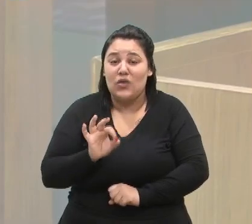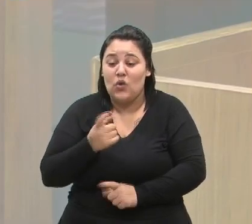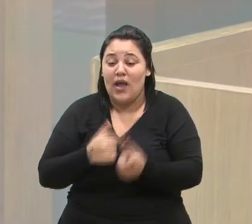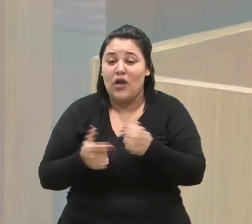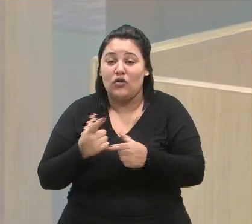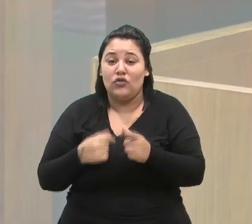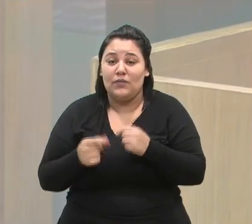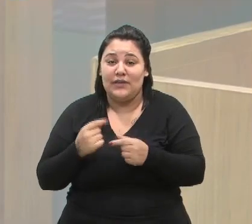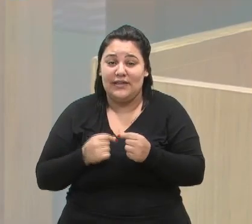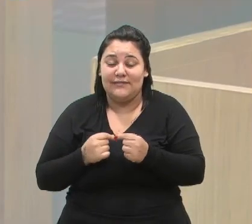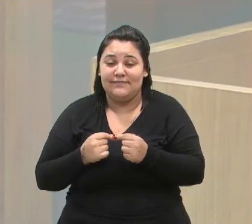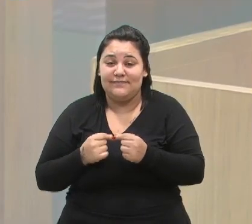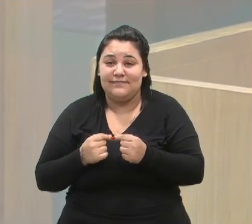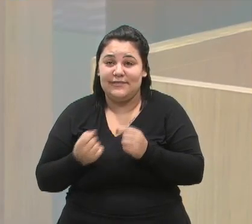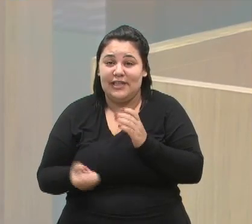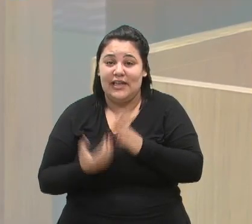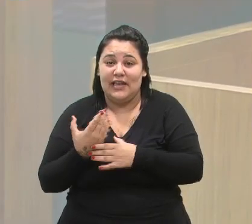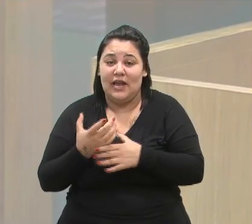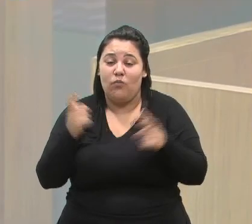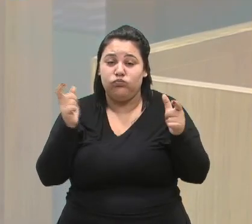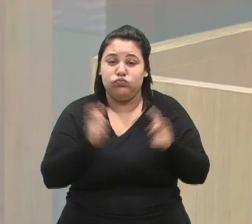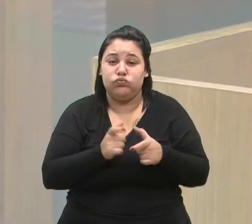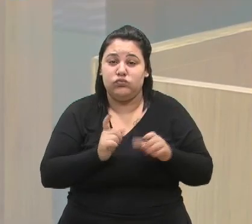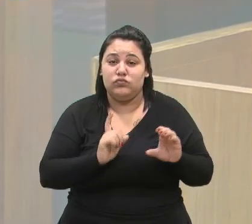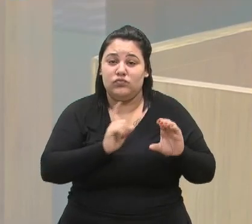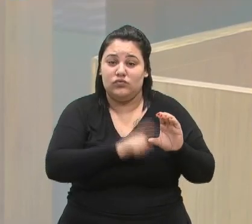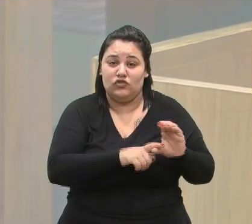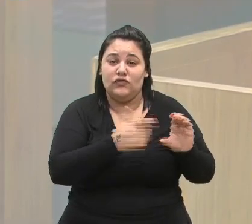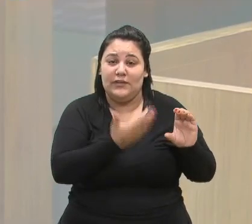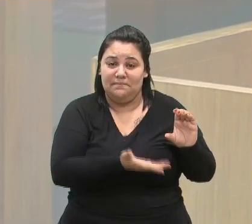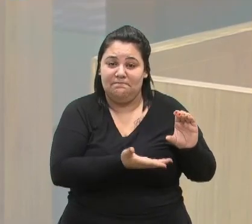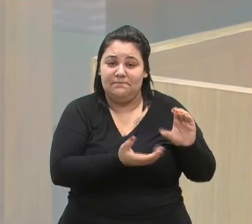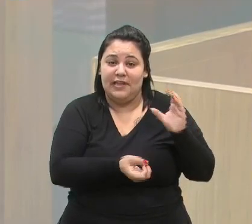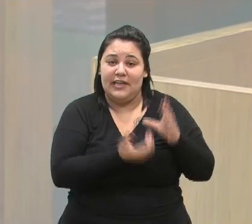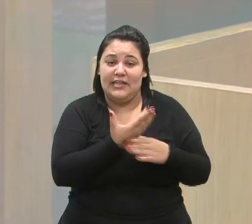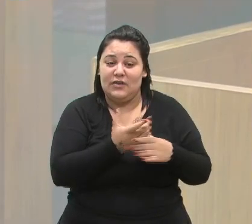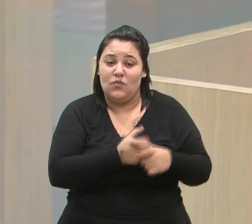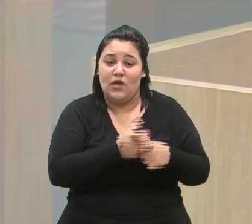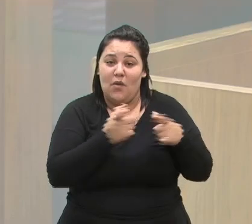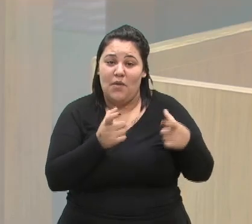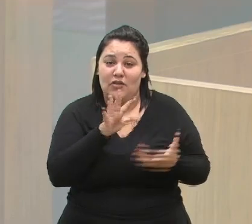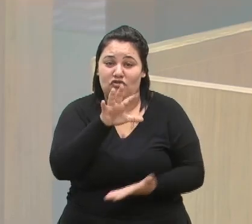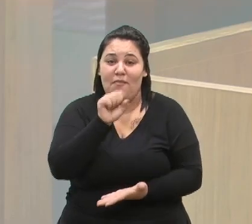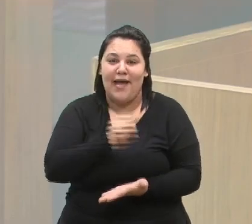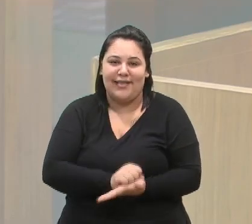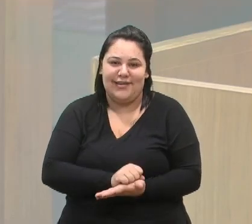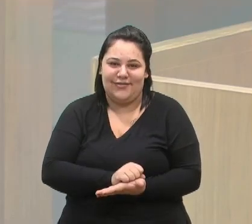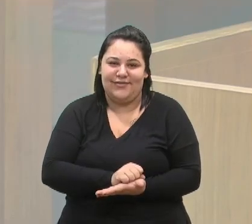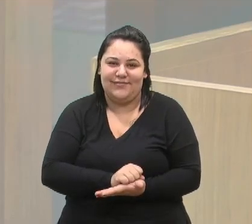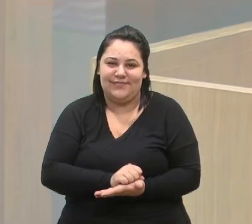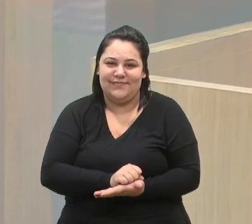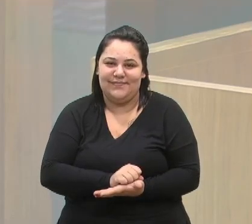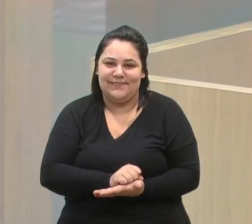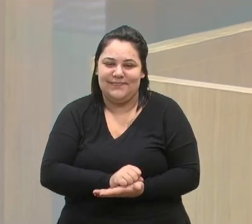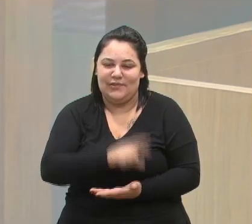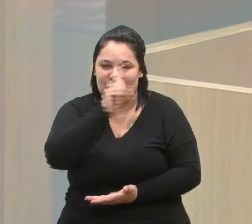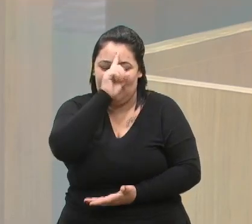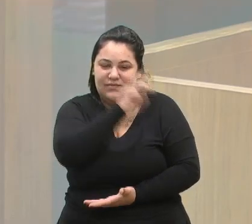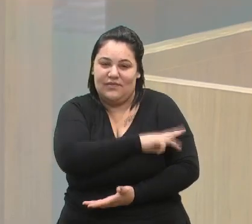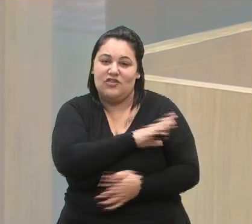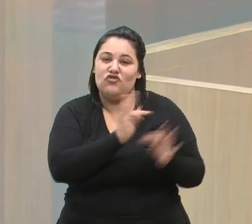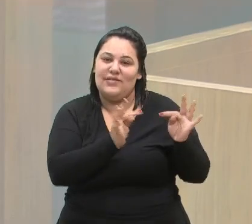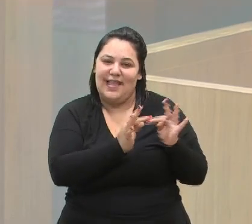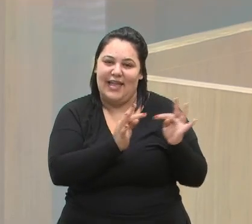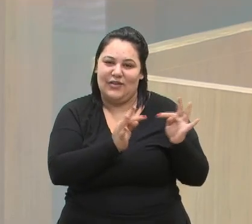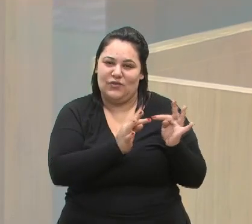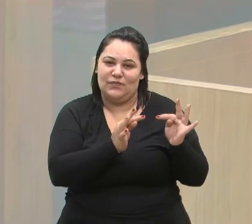economia proporcionada pela redução dos juros na criação e ampliação de matrículas no ensino médio técnico.